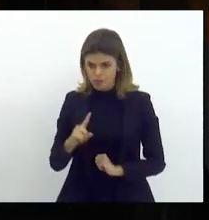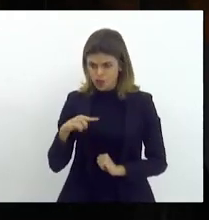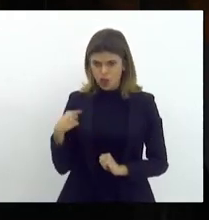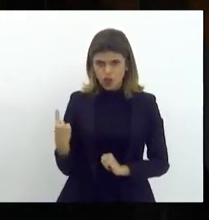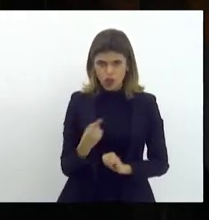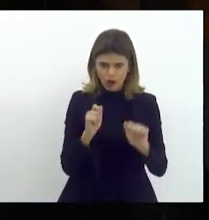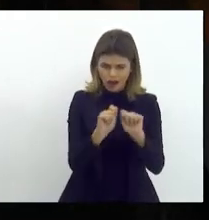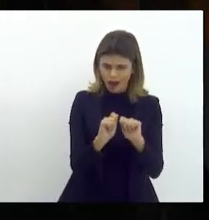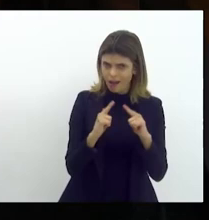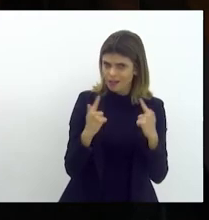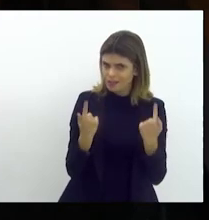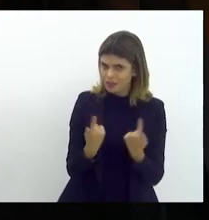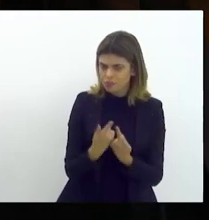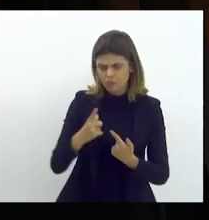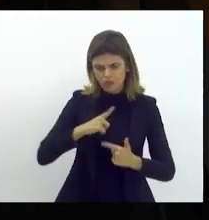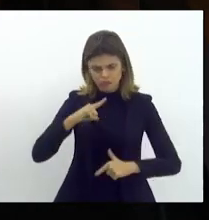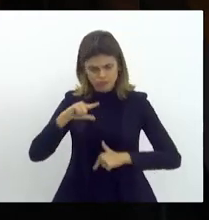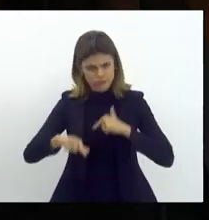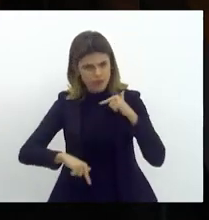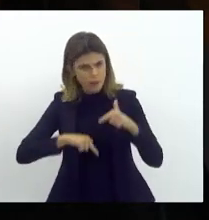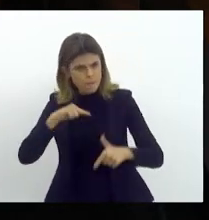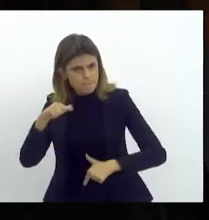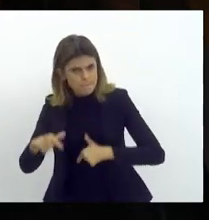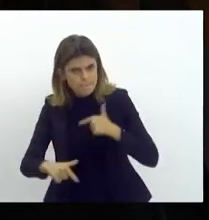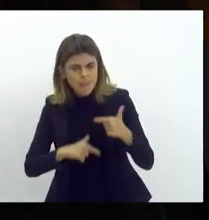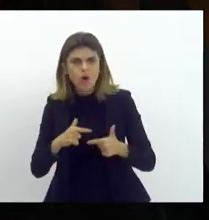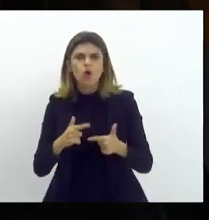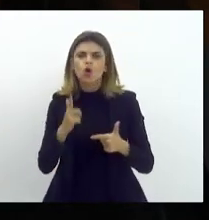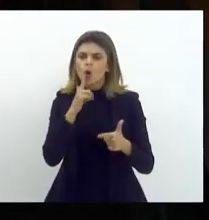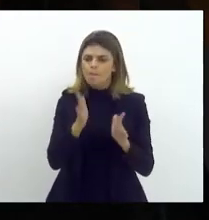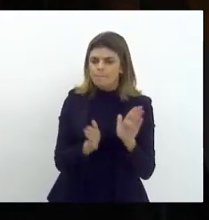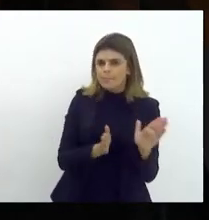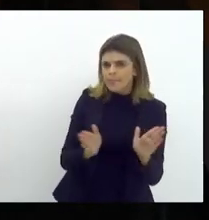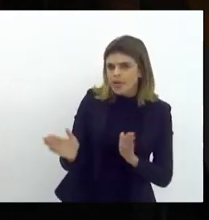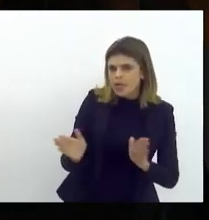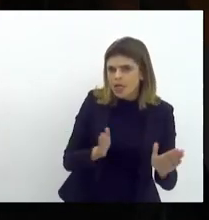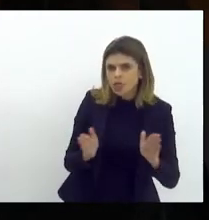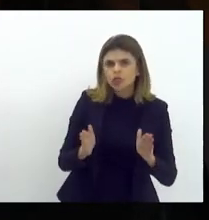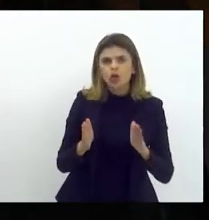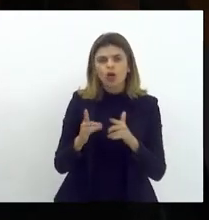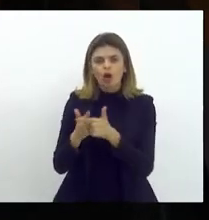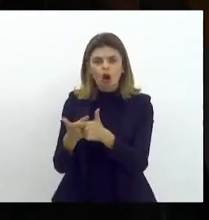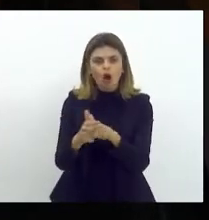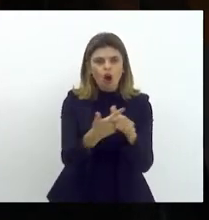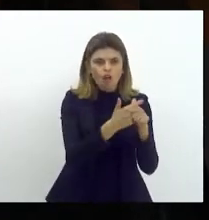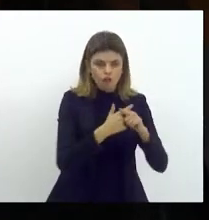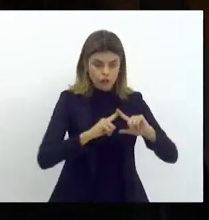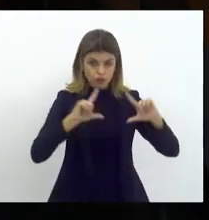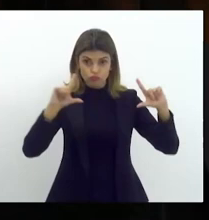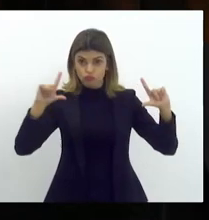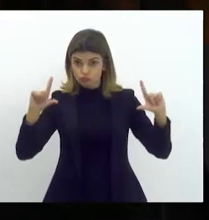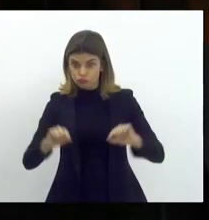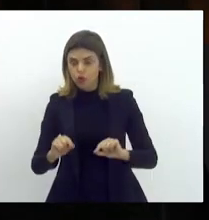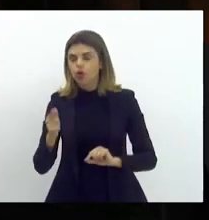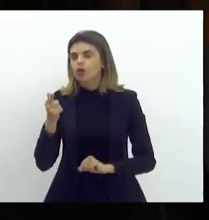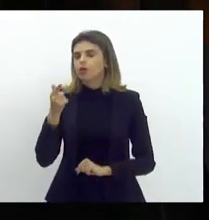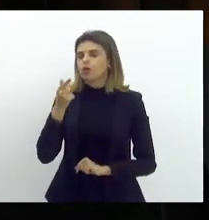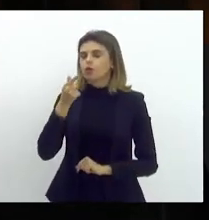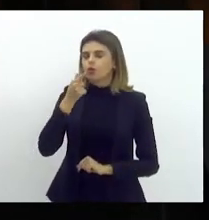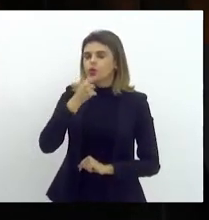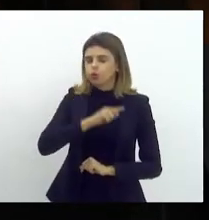com a sua função de mediadora de conflitos conseguiu